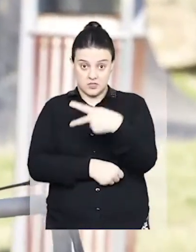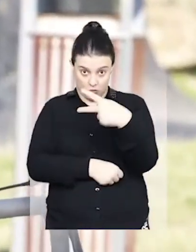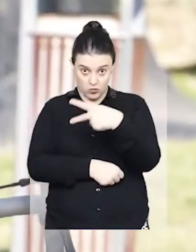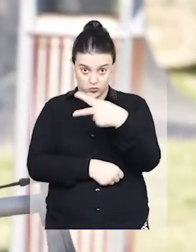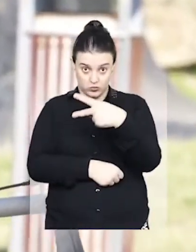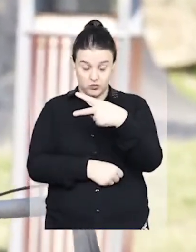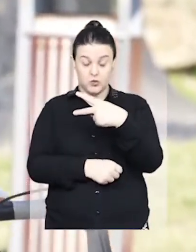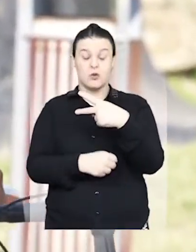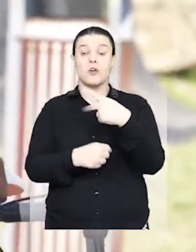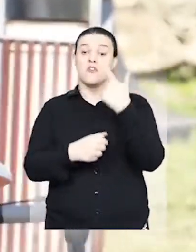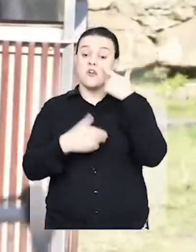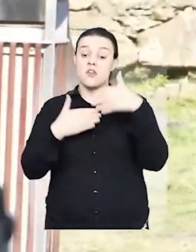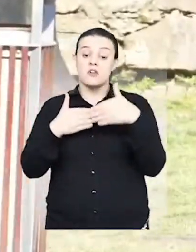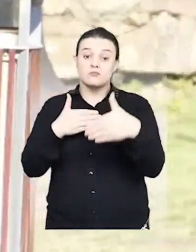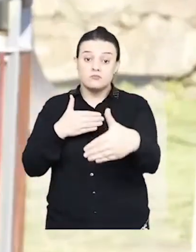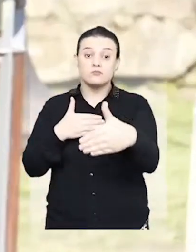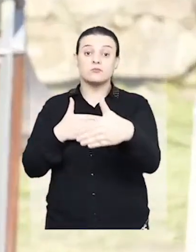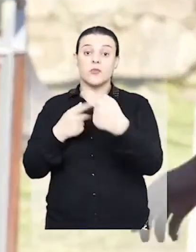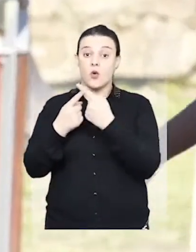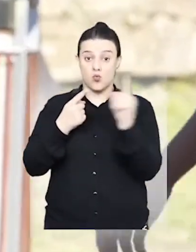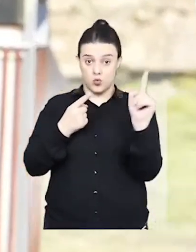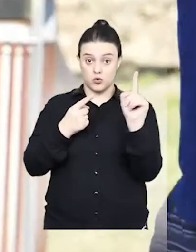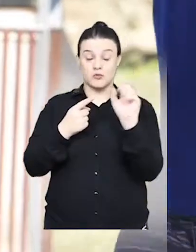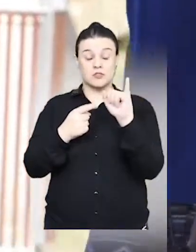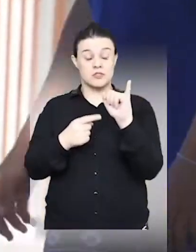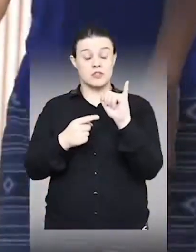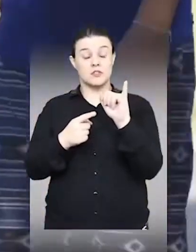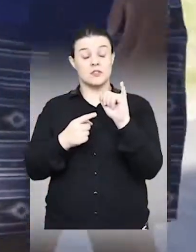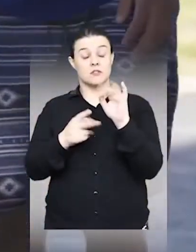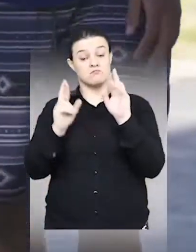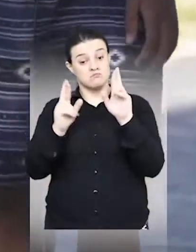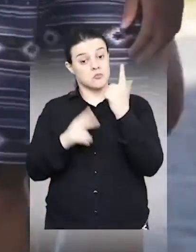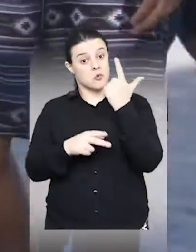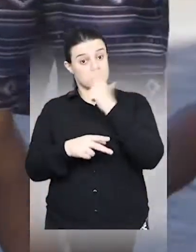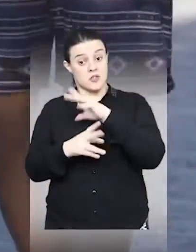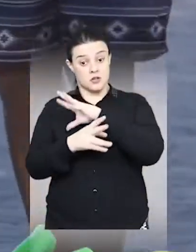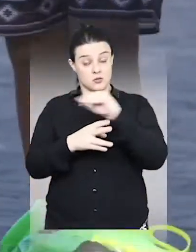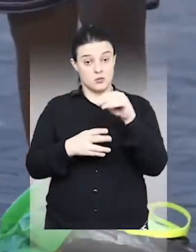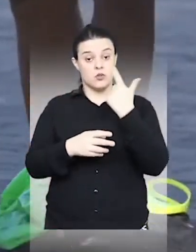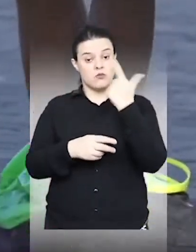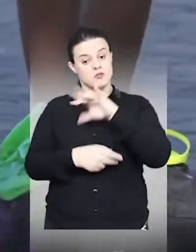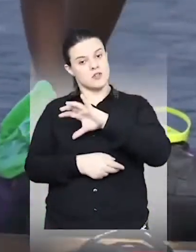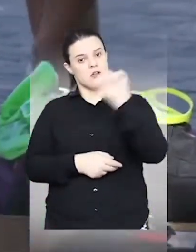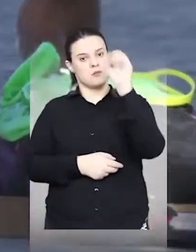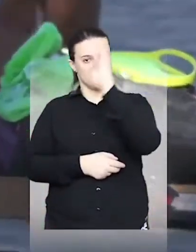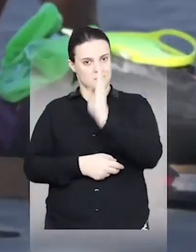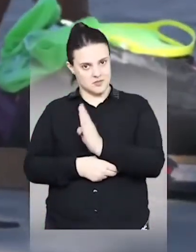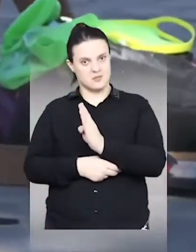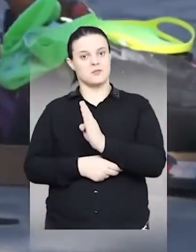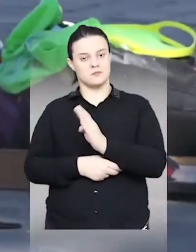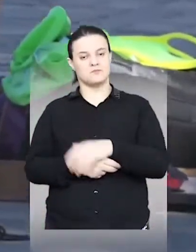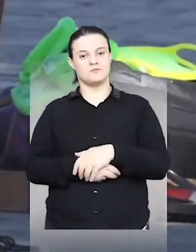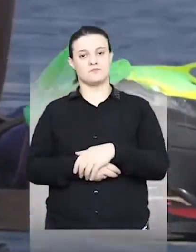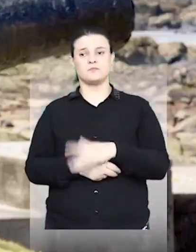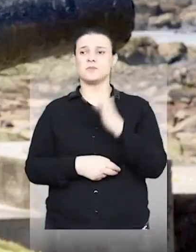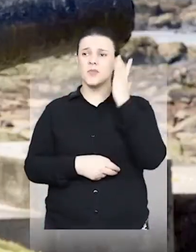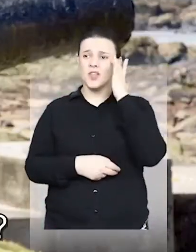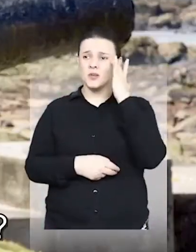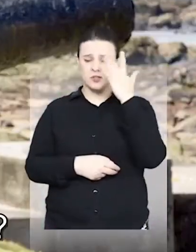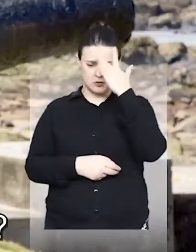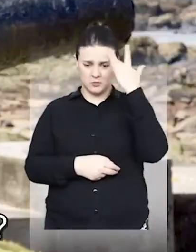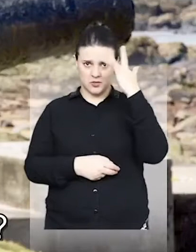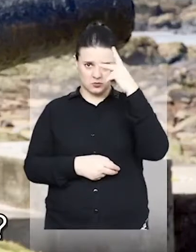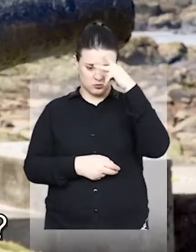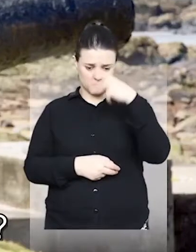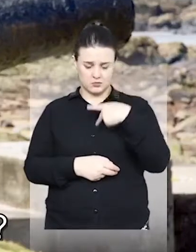2º do ranking, vai ter a última etapa agora. Se tudo der certo, eu pretendo sagrar campeão brasileiro. Eu acho